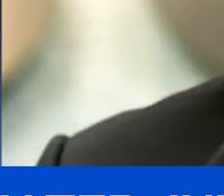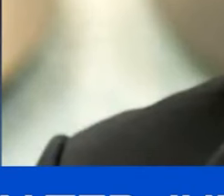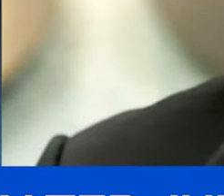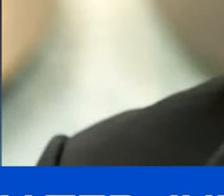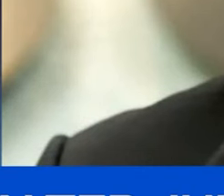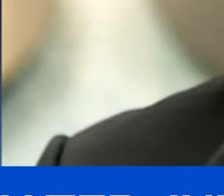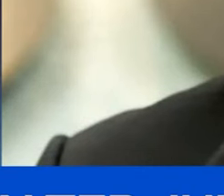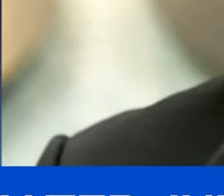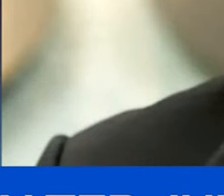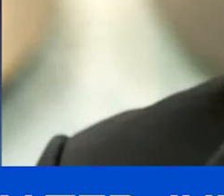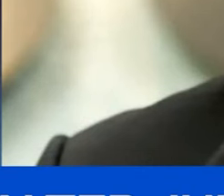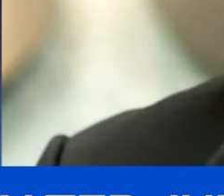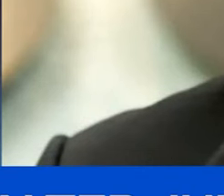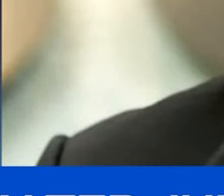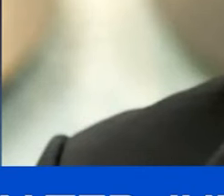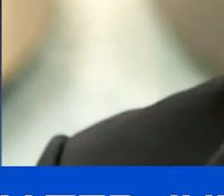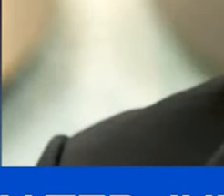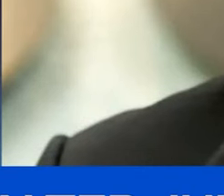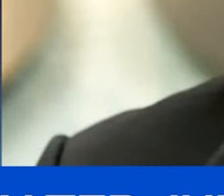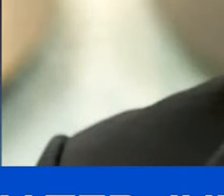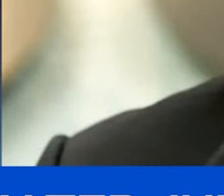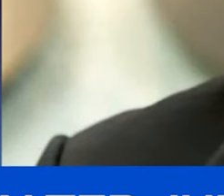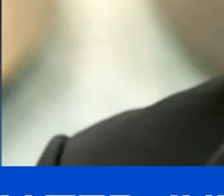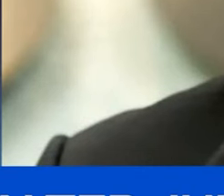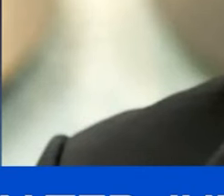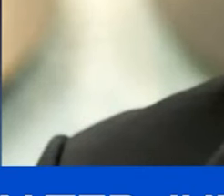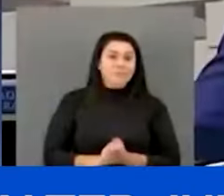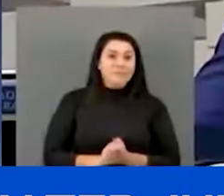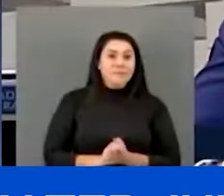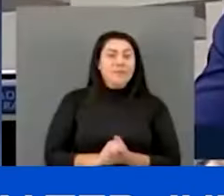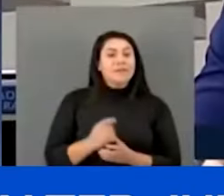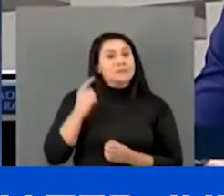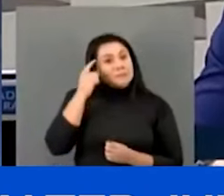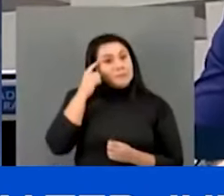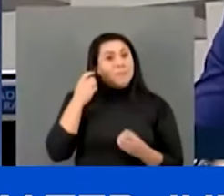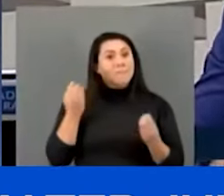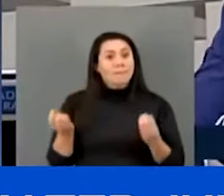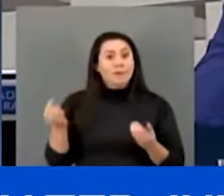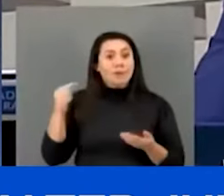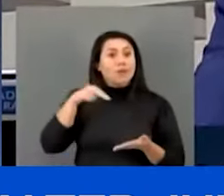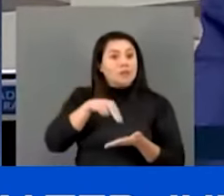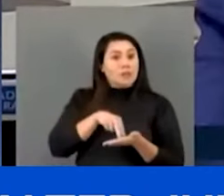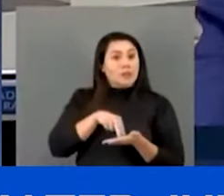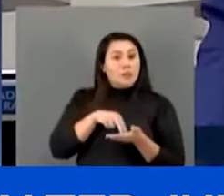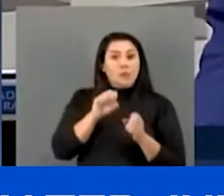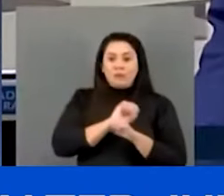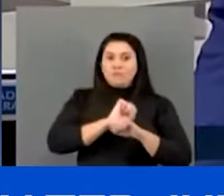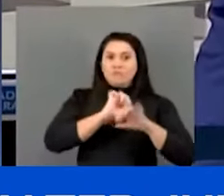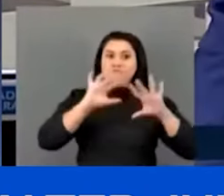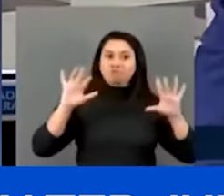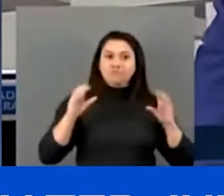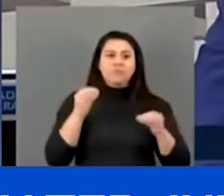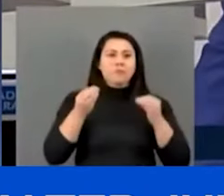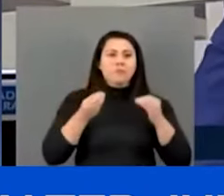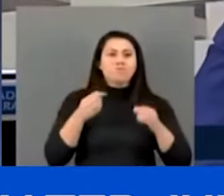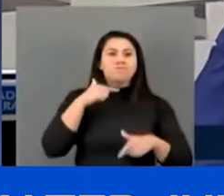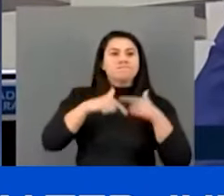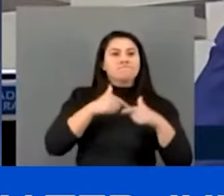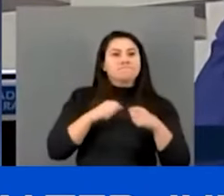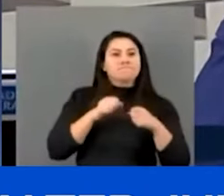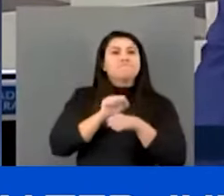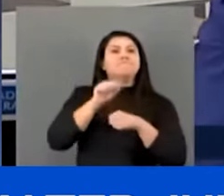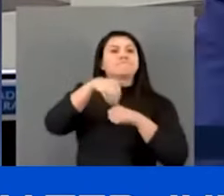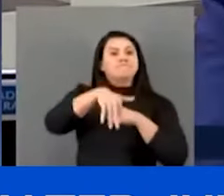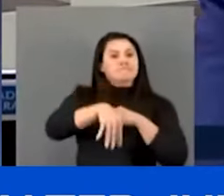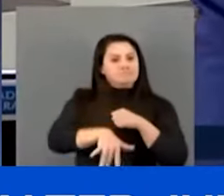Haddad, houve vamos dizer ali, um rapport, né? Uma aproximação. Eu sempre, como você sabe, fico